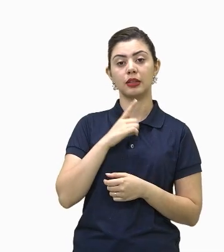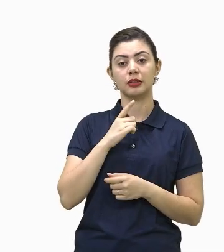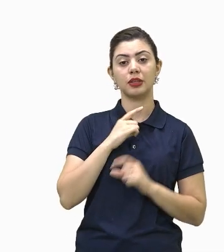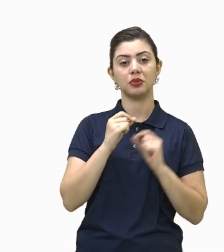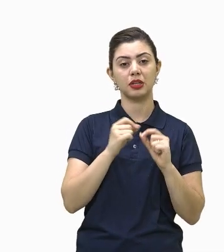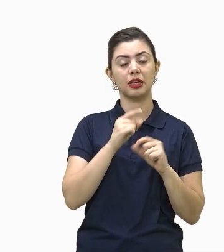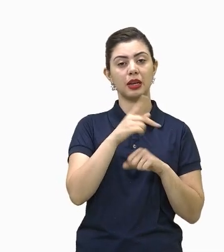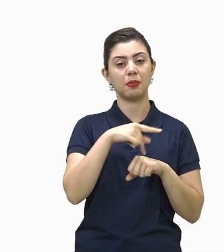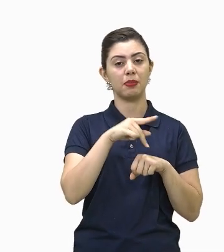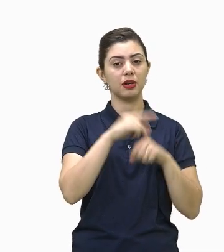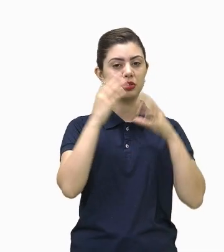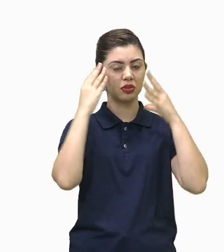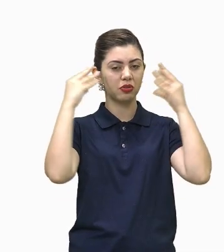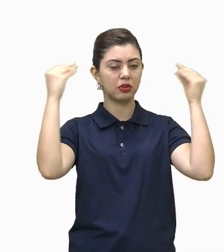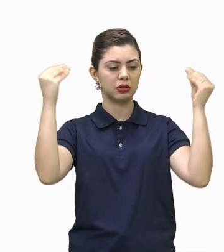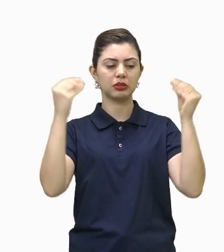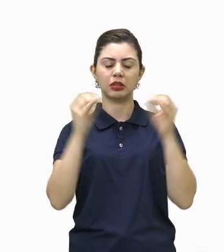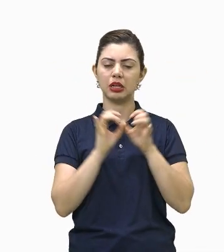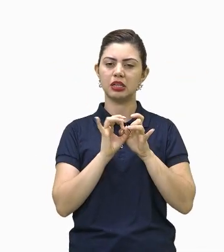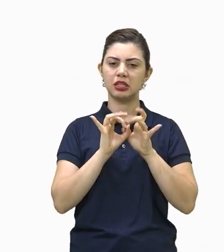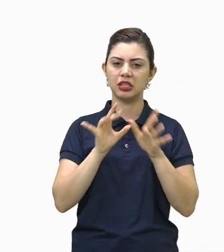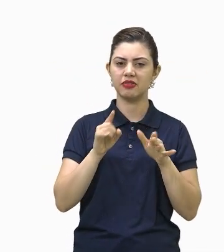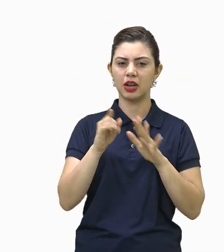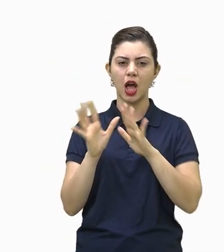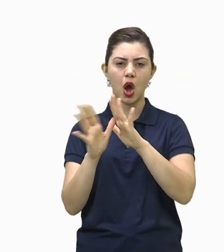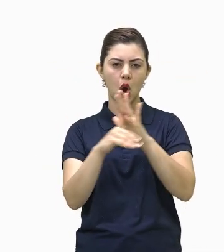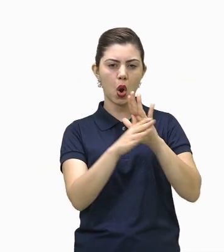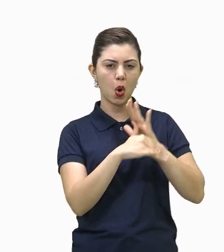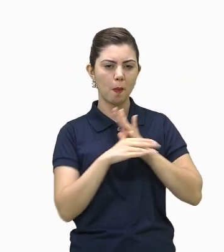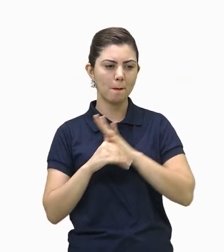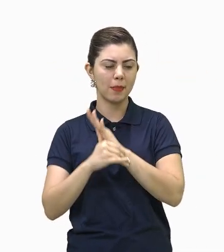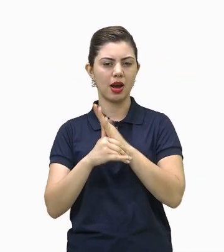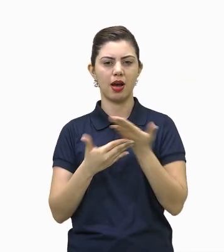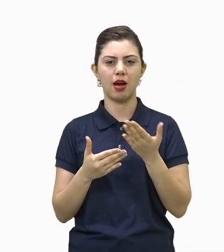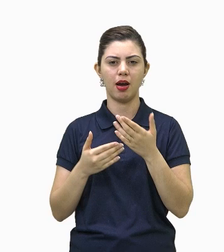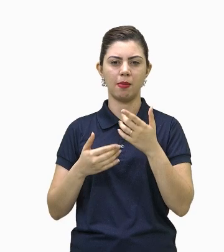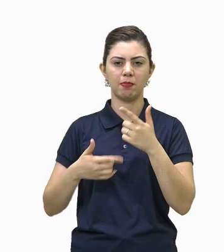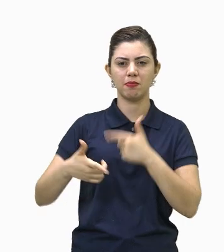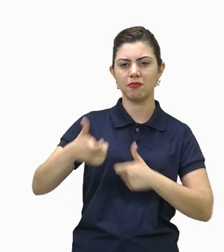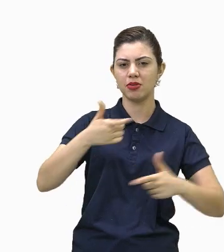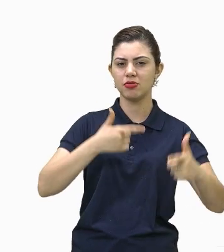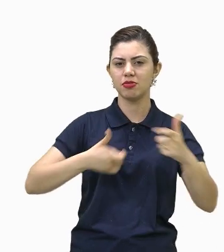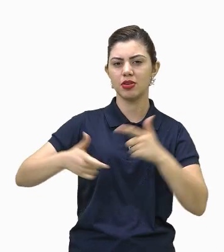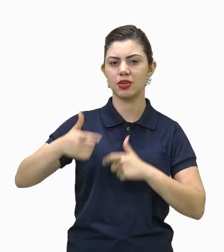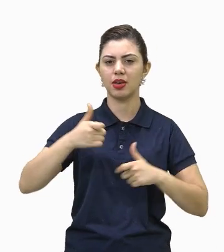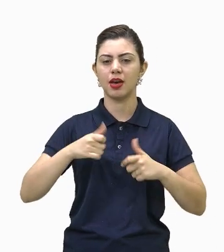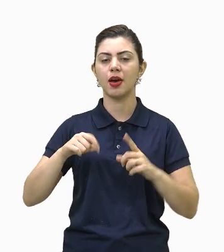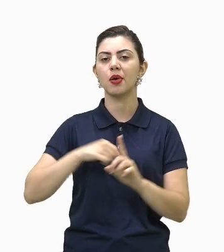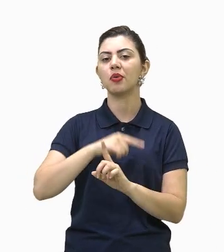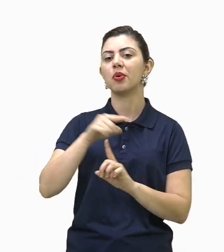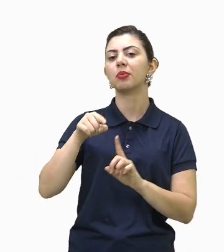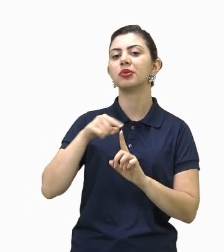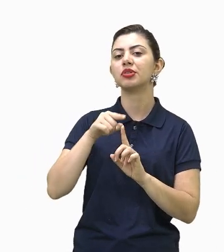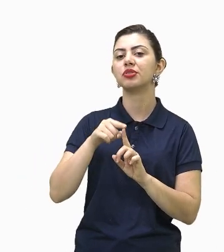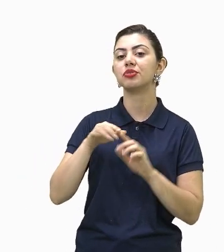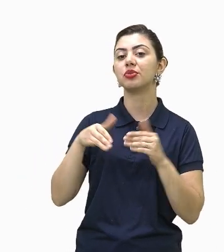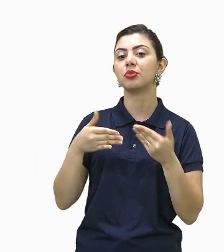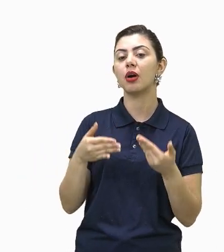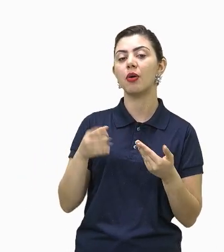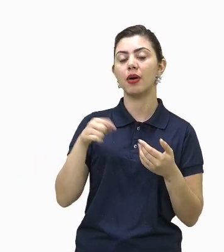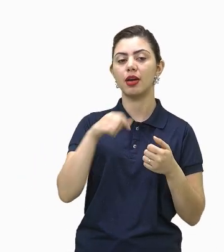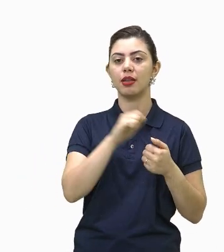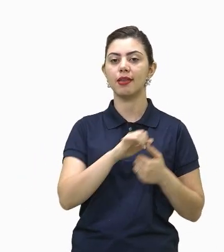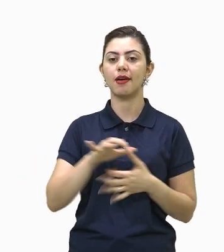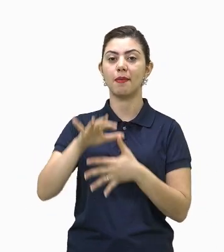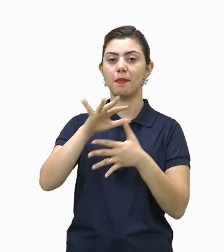para praticar o saque, a pirataria e a guerra. Medidas essas para obter lucros na América